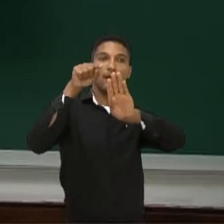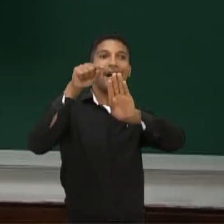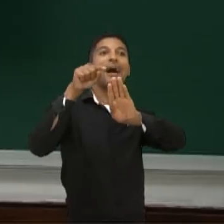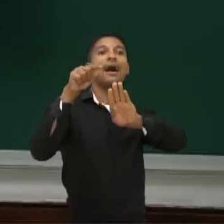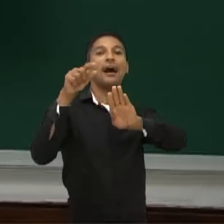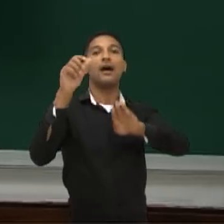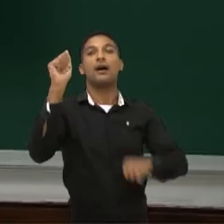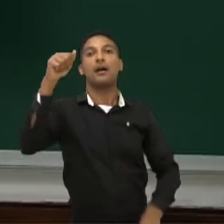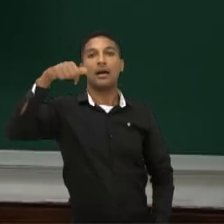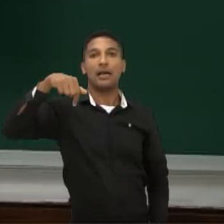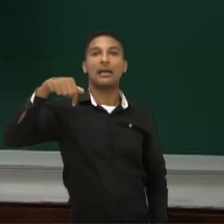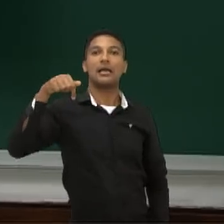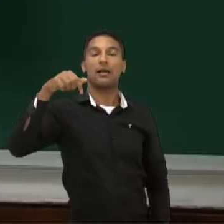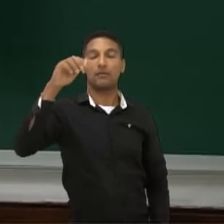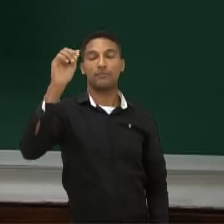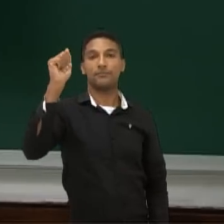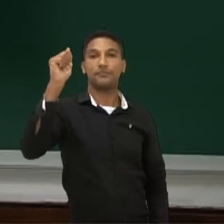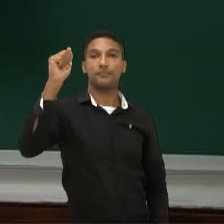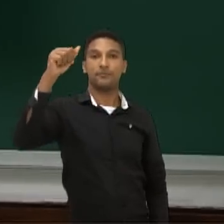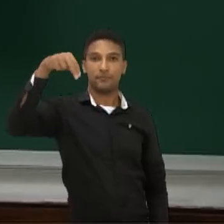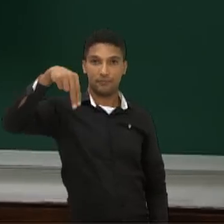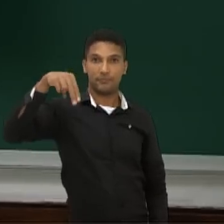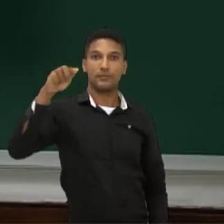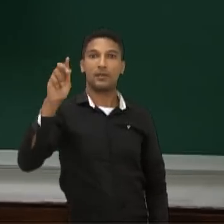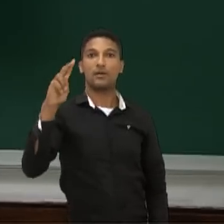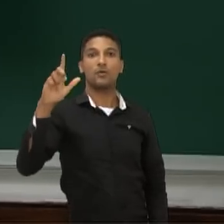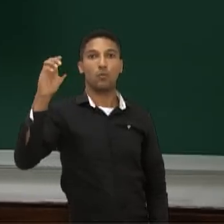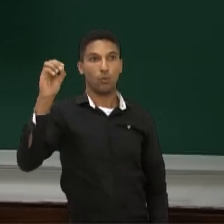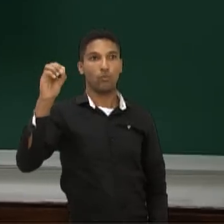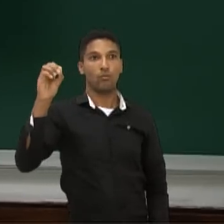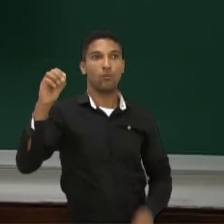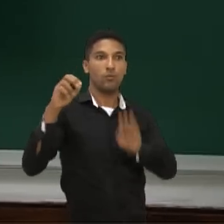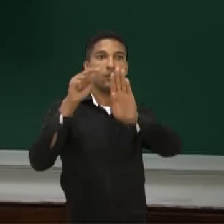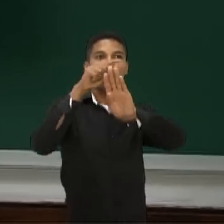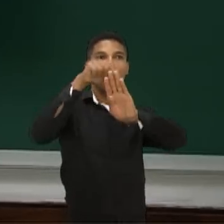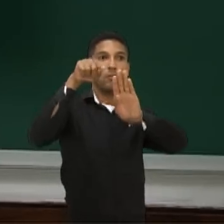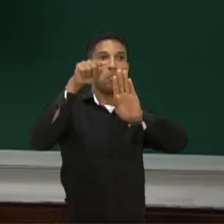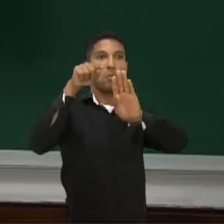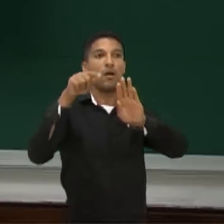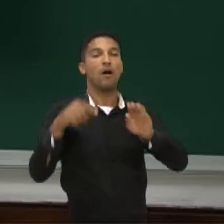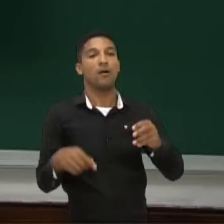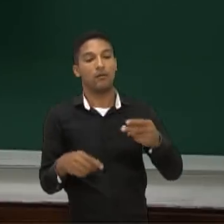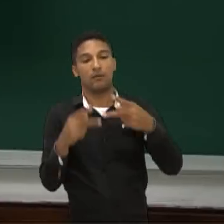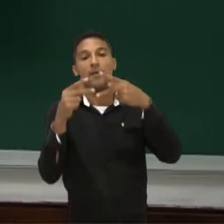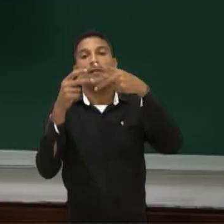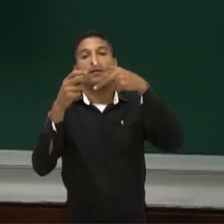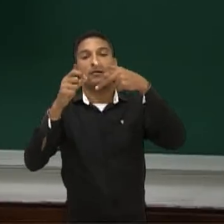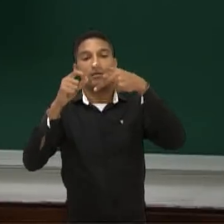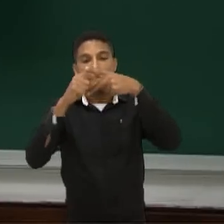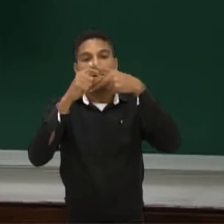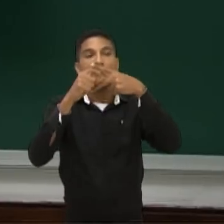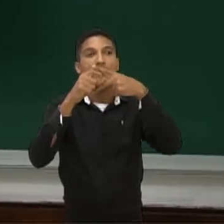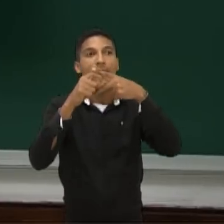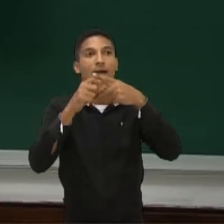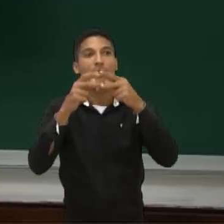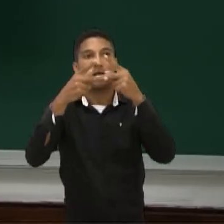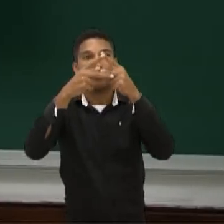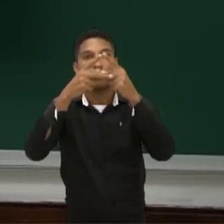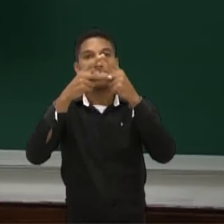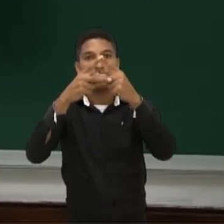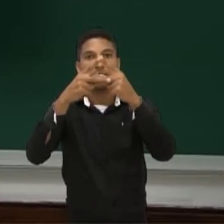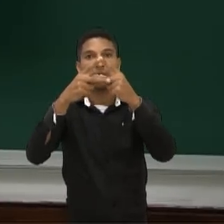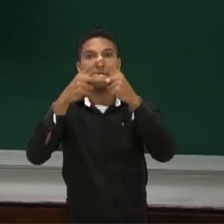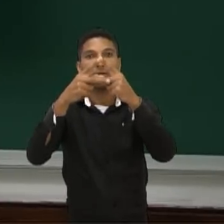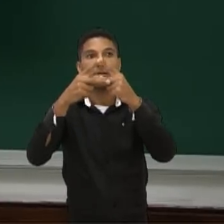com o chapéuzinho. E o A é o A com o chapéuzinho. Então, eu estou referenciando esses 3 ângulos do triângulo, tá bom, pessoal?